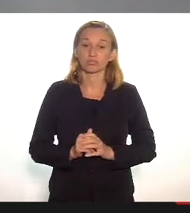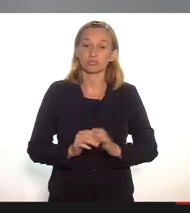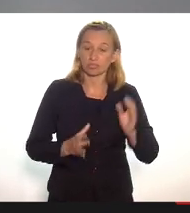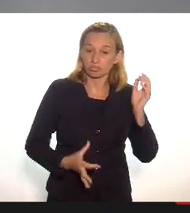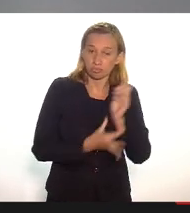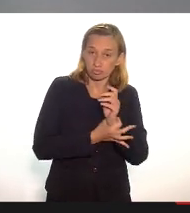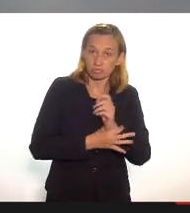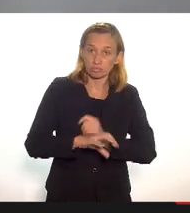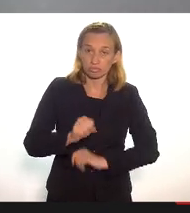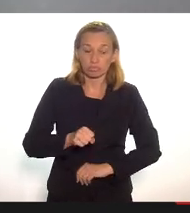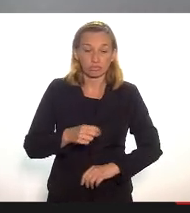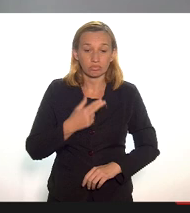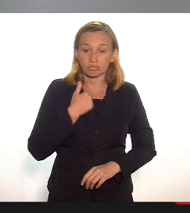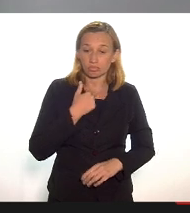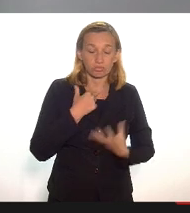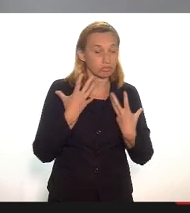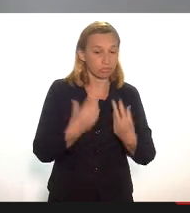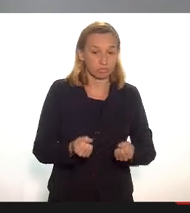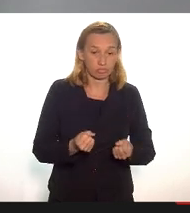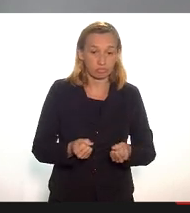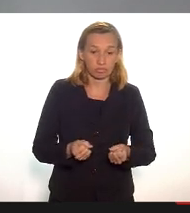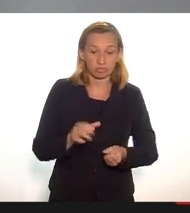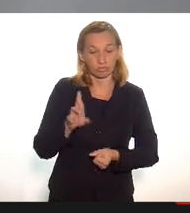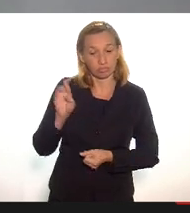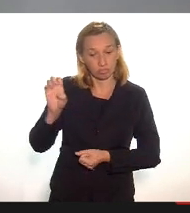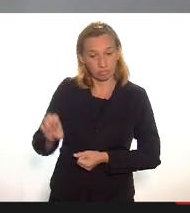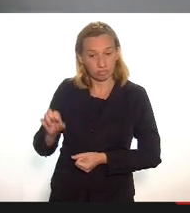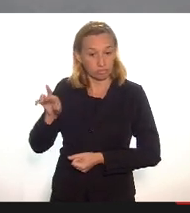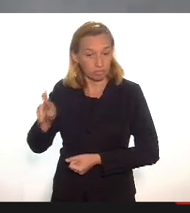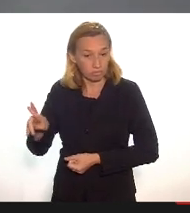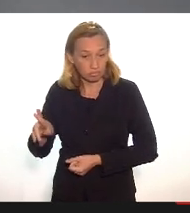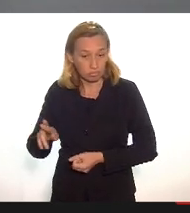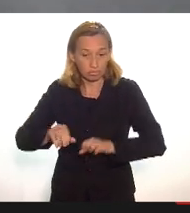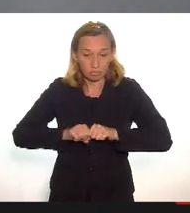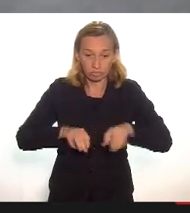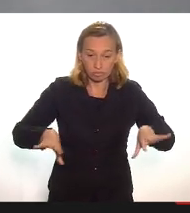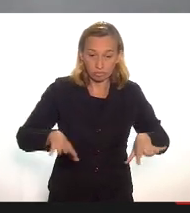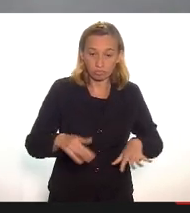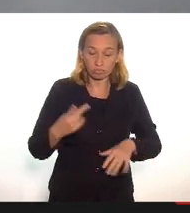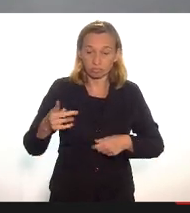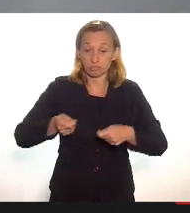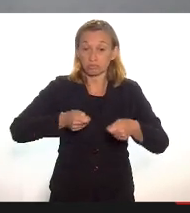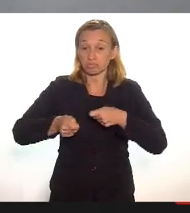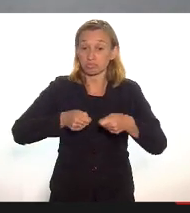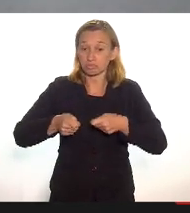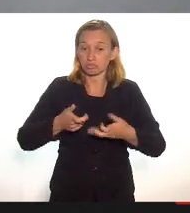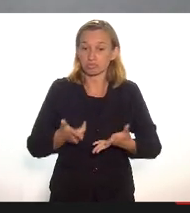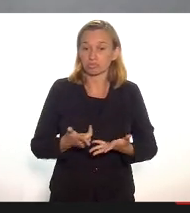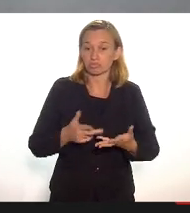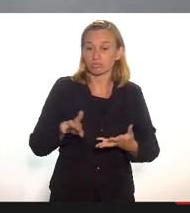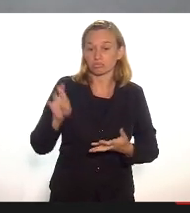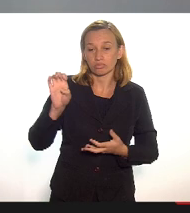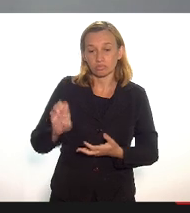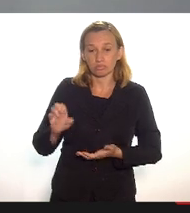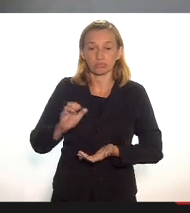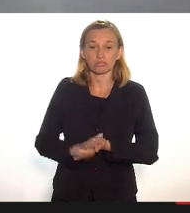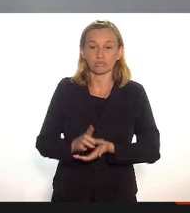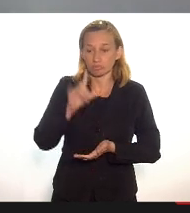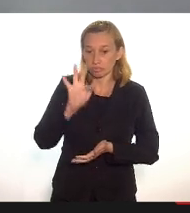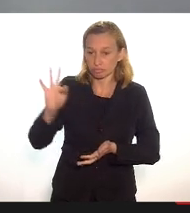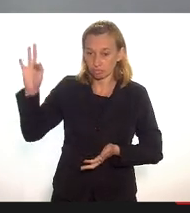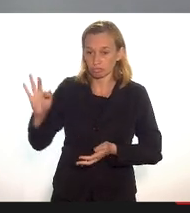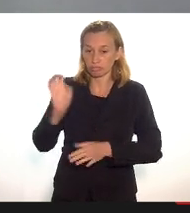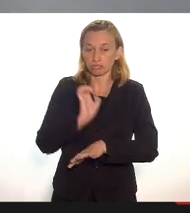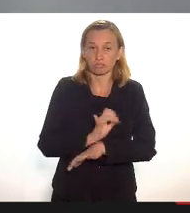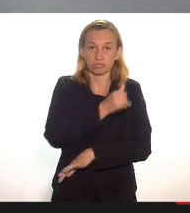segurança, né? Nós não podemos aceitar que a rede DOR, né, estenda os seus domínios sobre a rede federal do